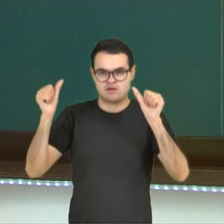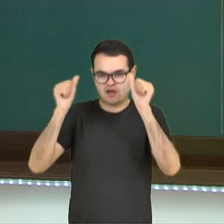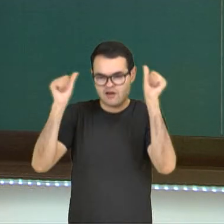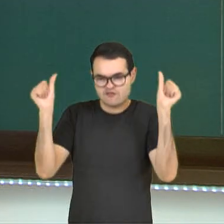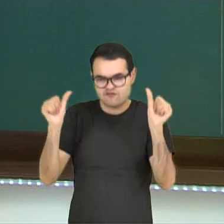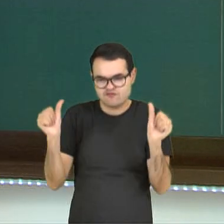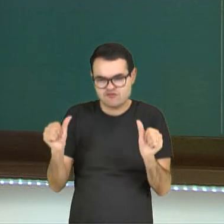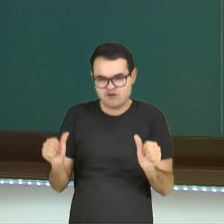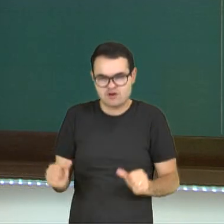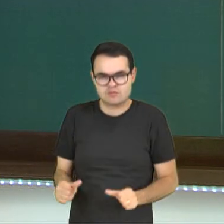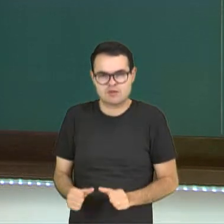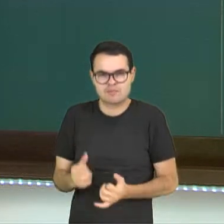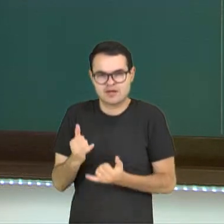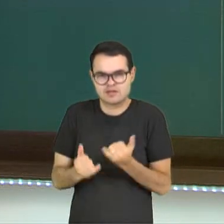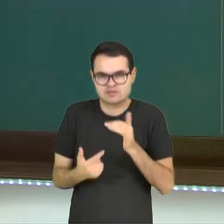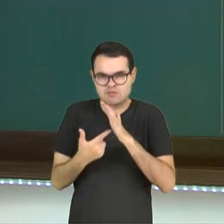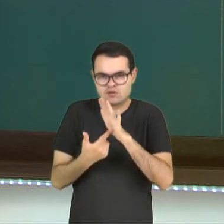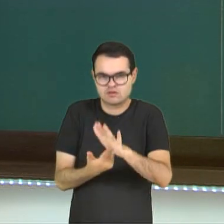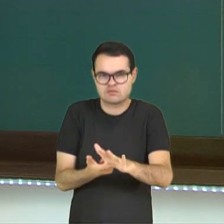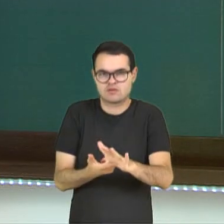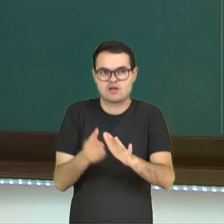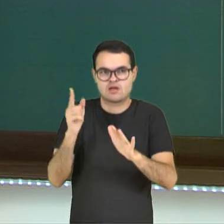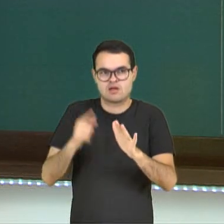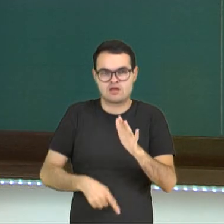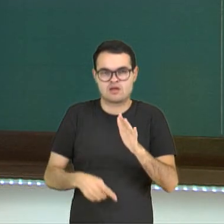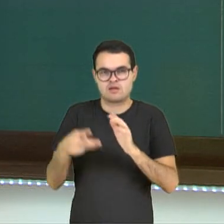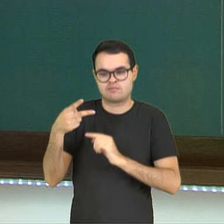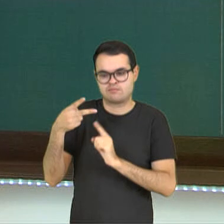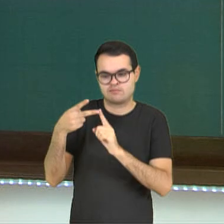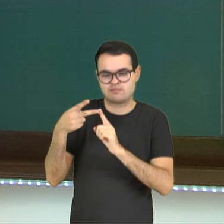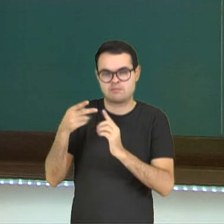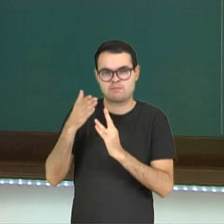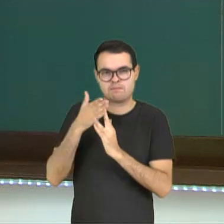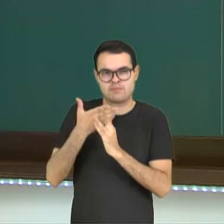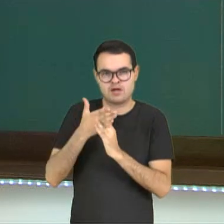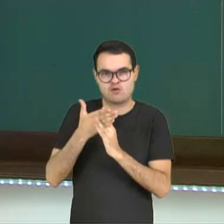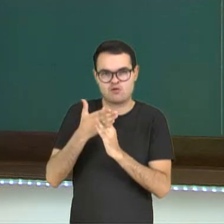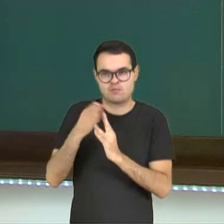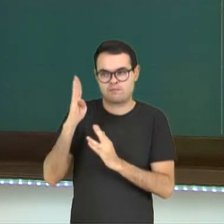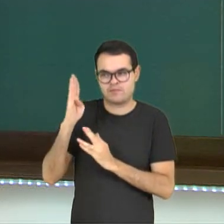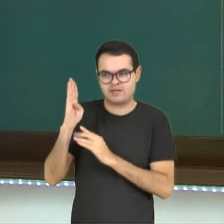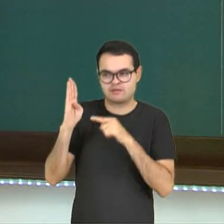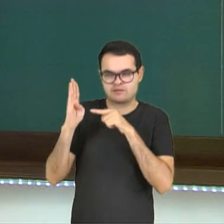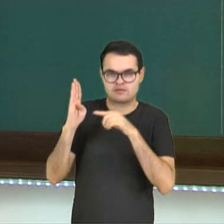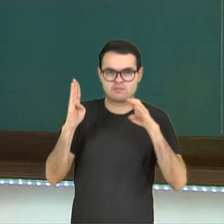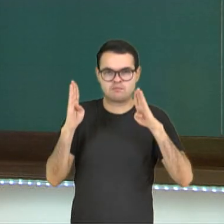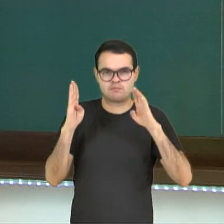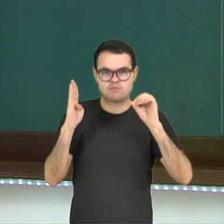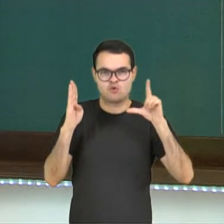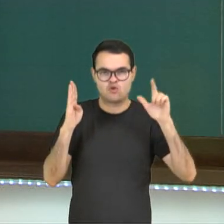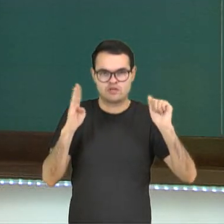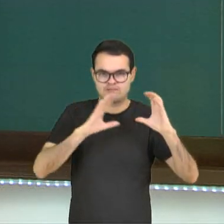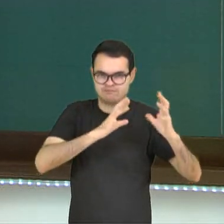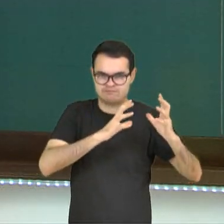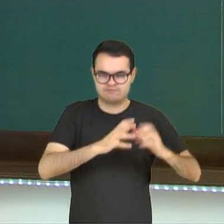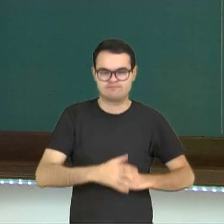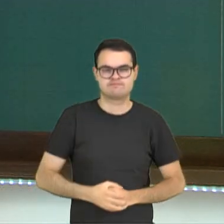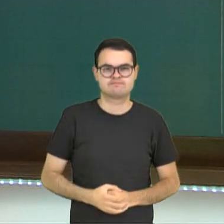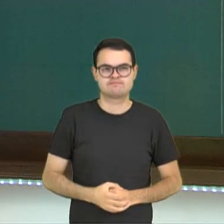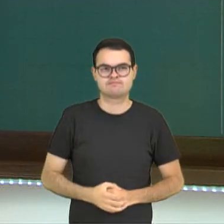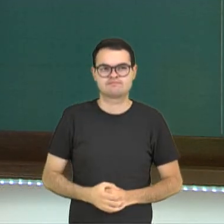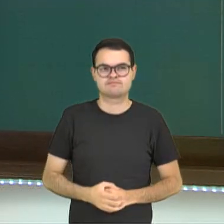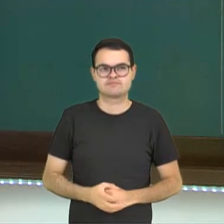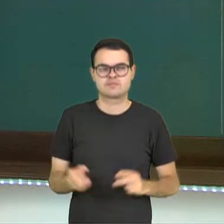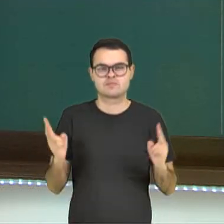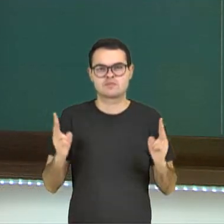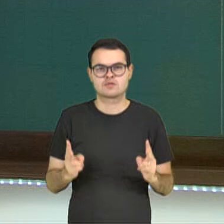que forçada, mais emocional do Barroco. Então, a resposta correta é B de bola, né? Prosseguindo, a gente